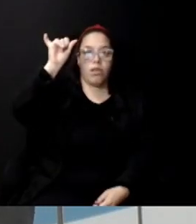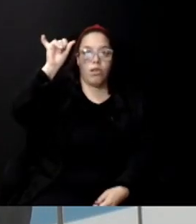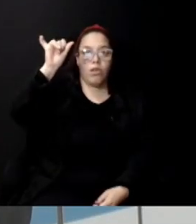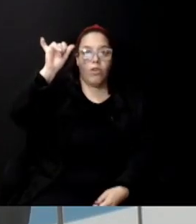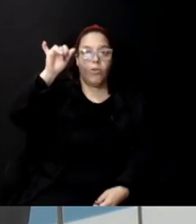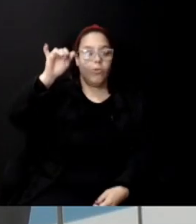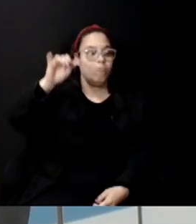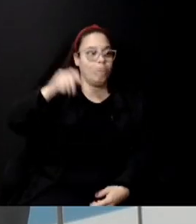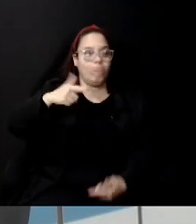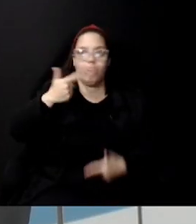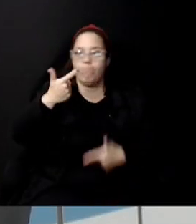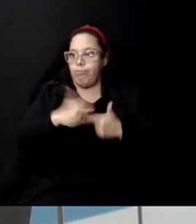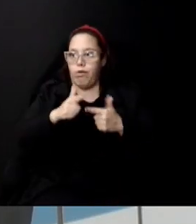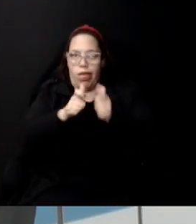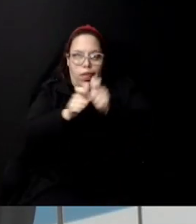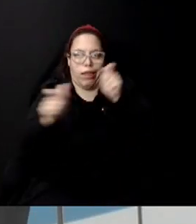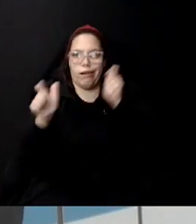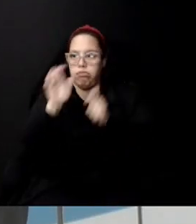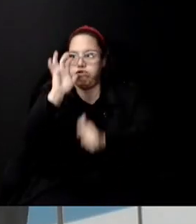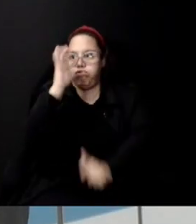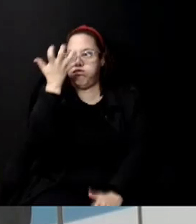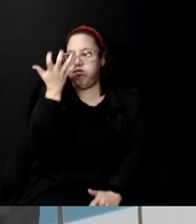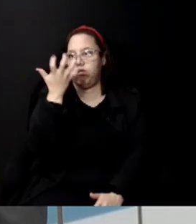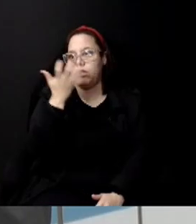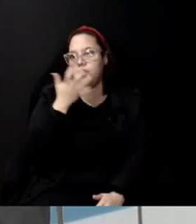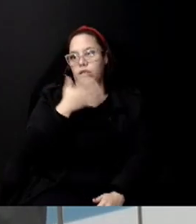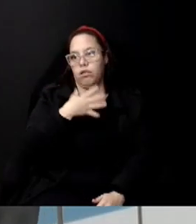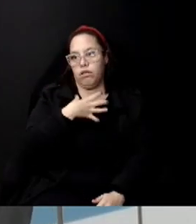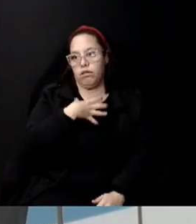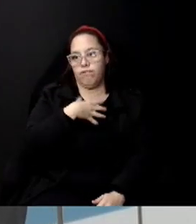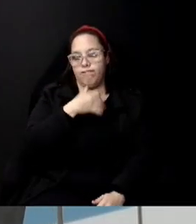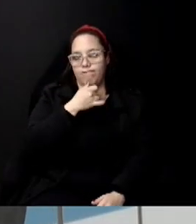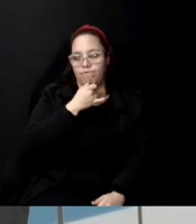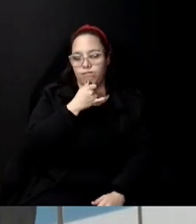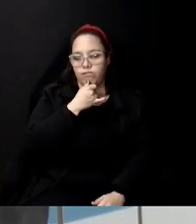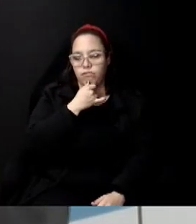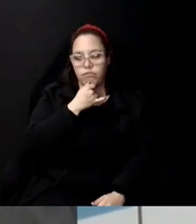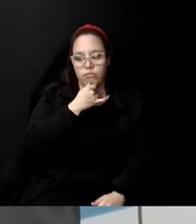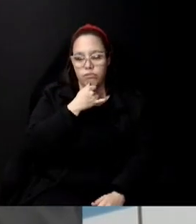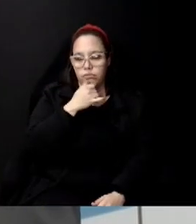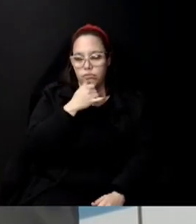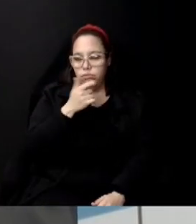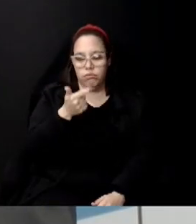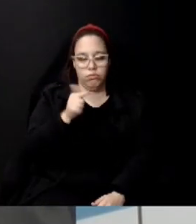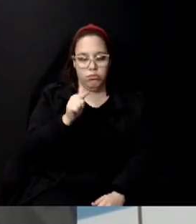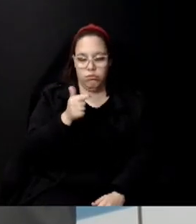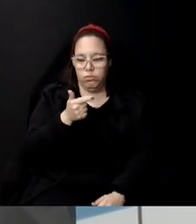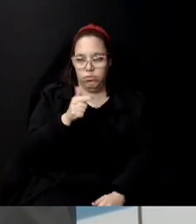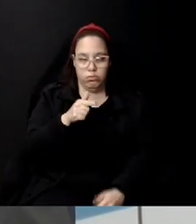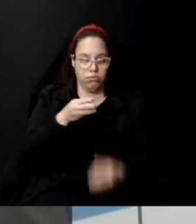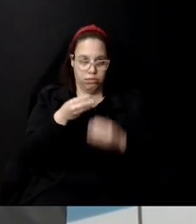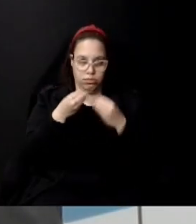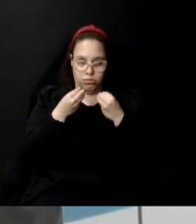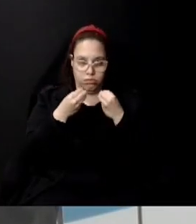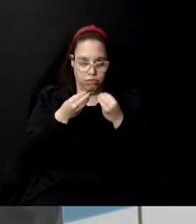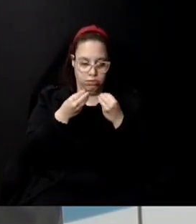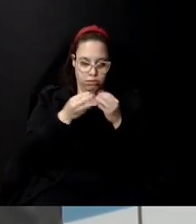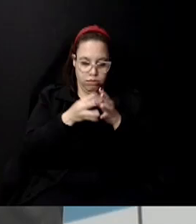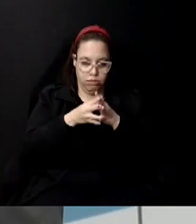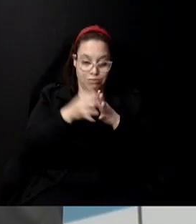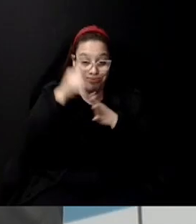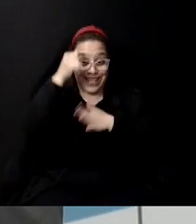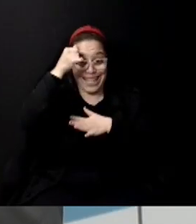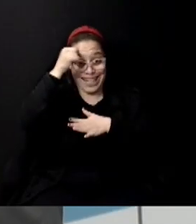tragédias maiores possam acontecer. Infelizmente, a gente ainda não tem condições de evitar todas